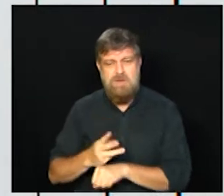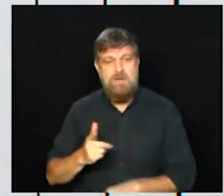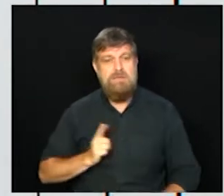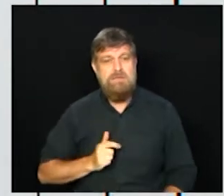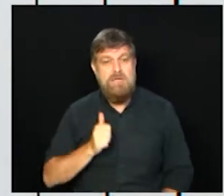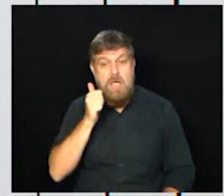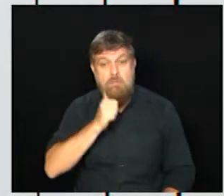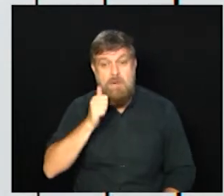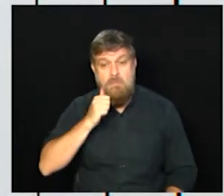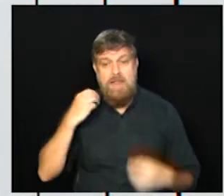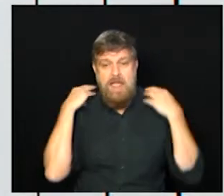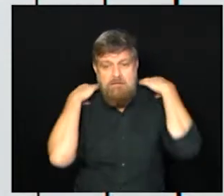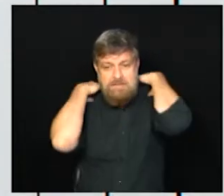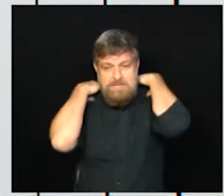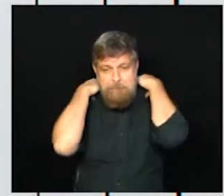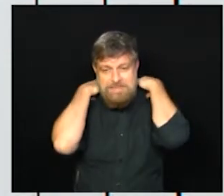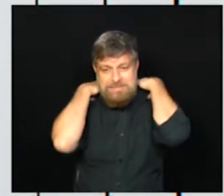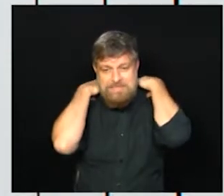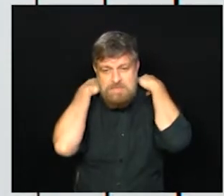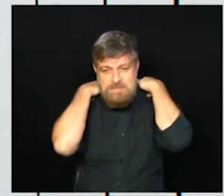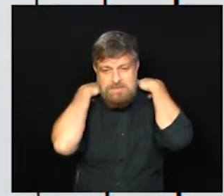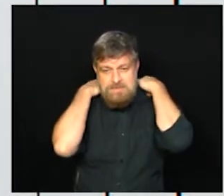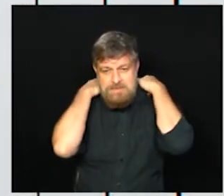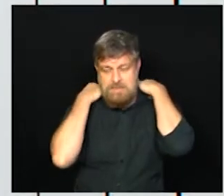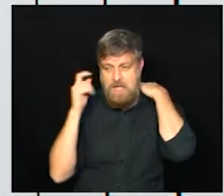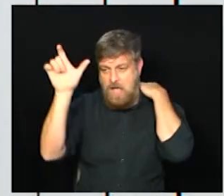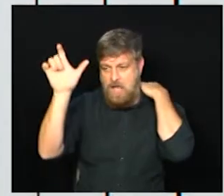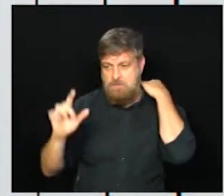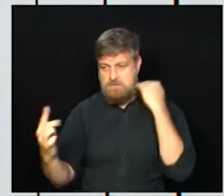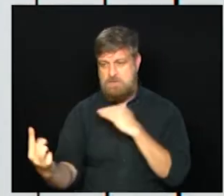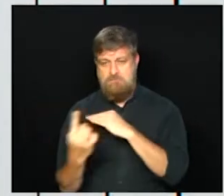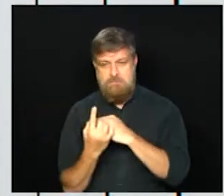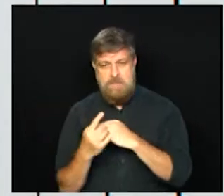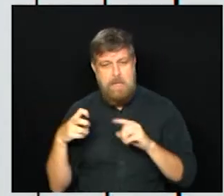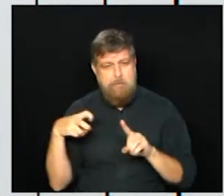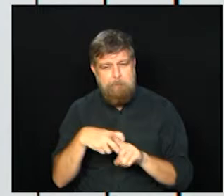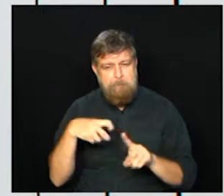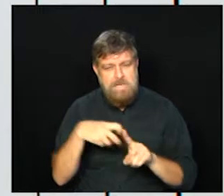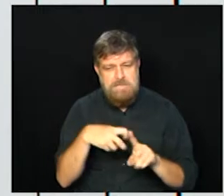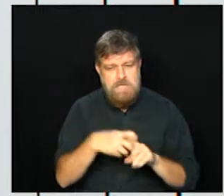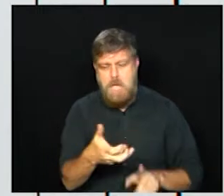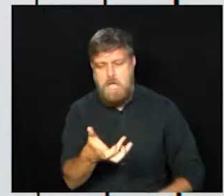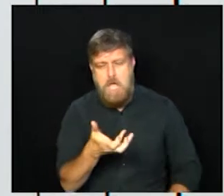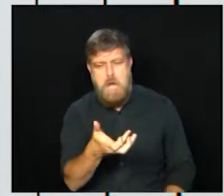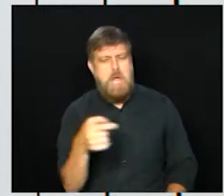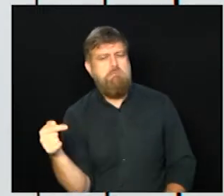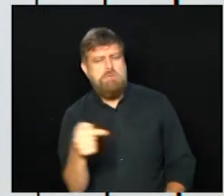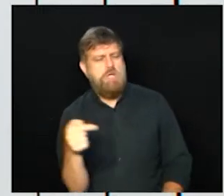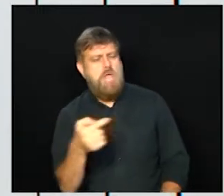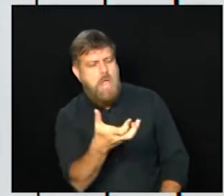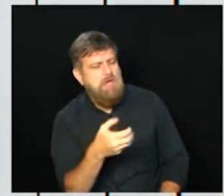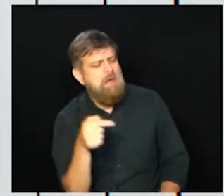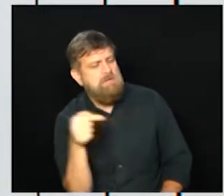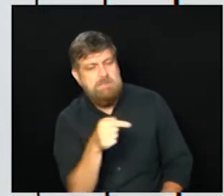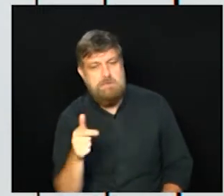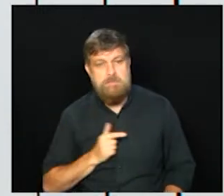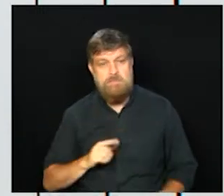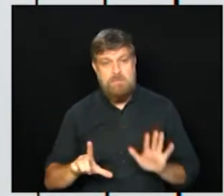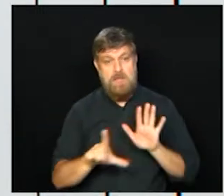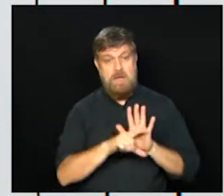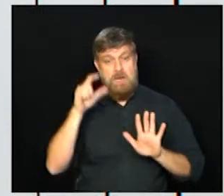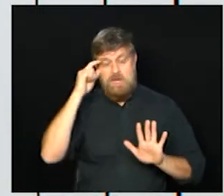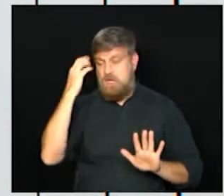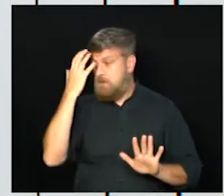massagista que, um dos clientes começou a persegui-la, né, e aí muitas vezes quando a gente ia para a Lei Maria da